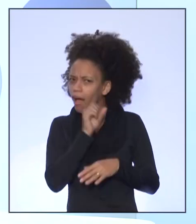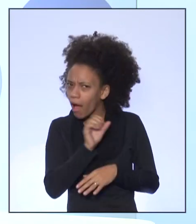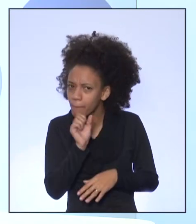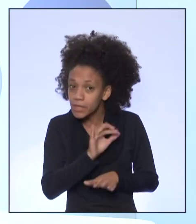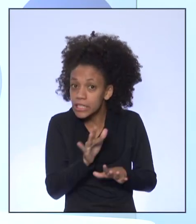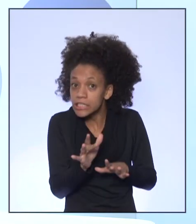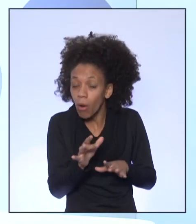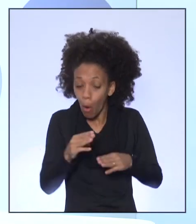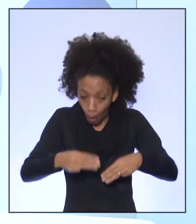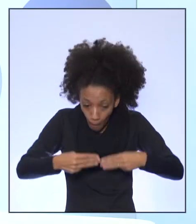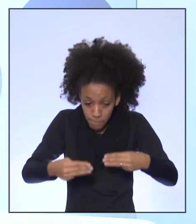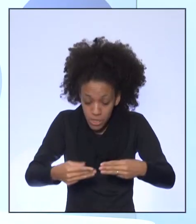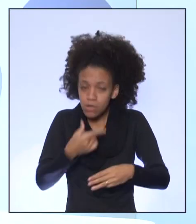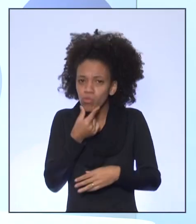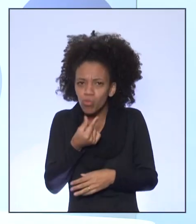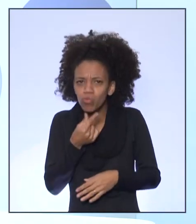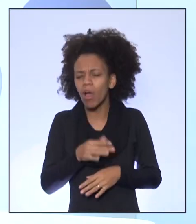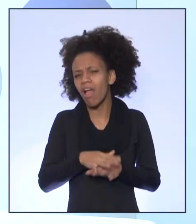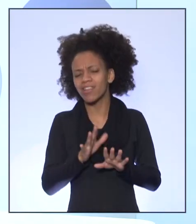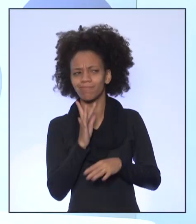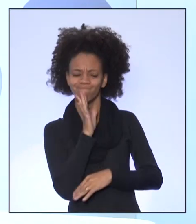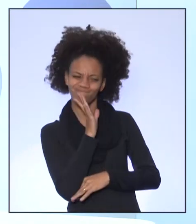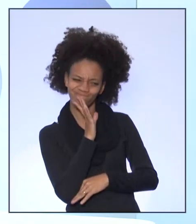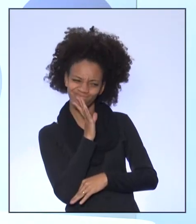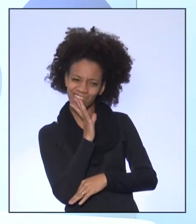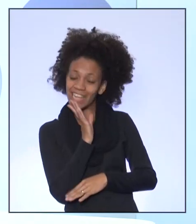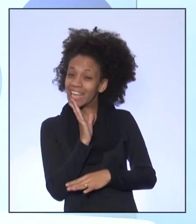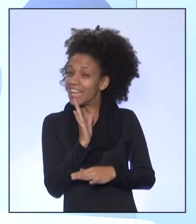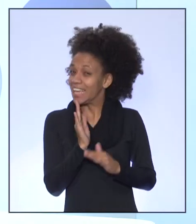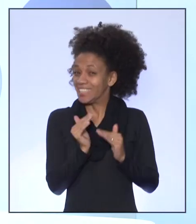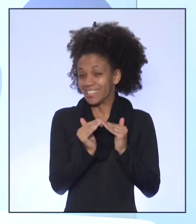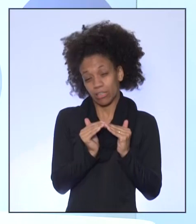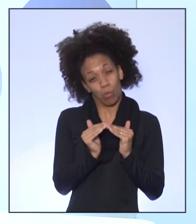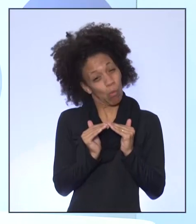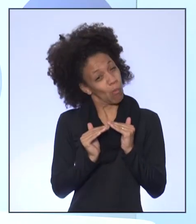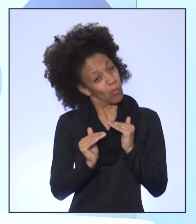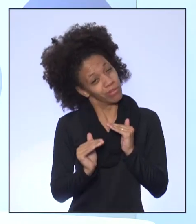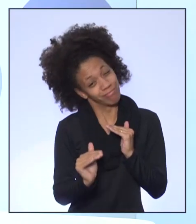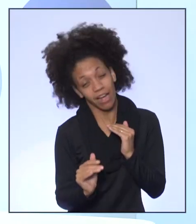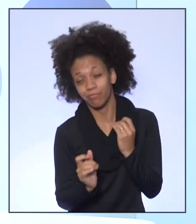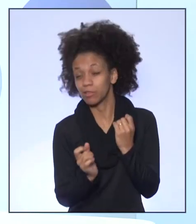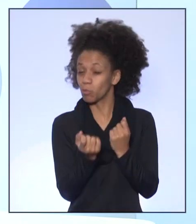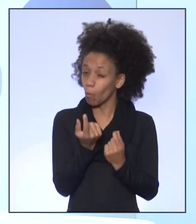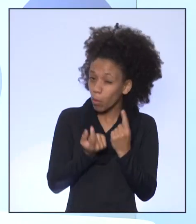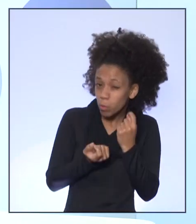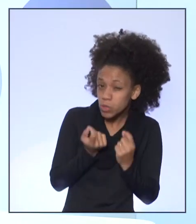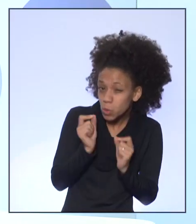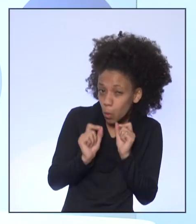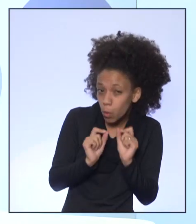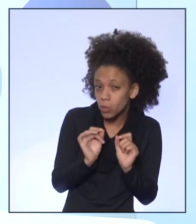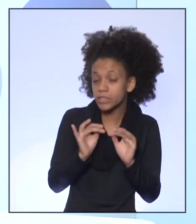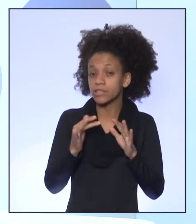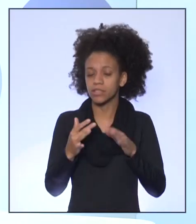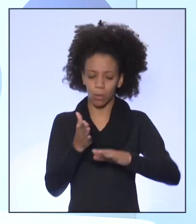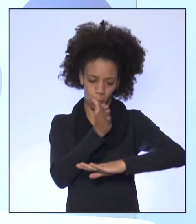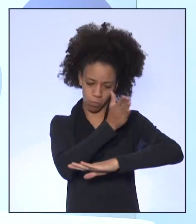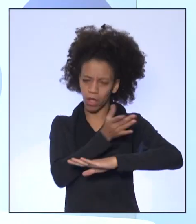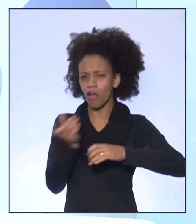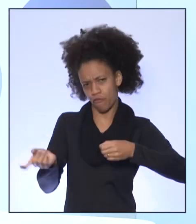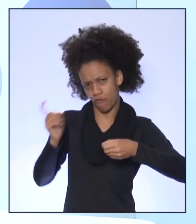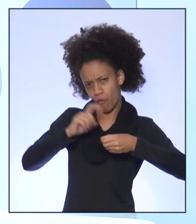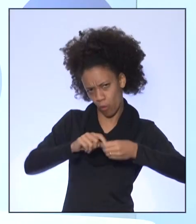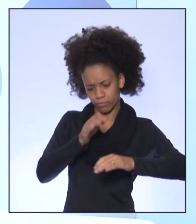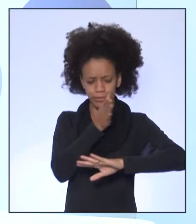ele acabou não sendo muito o que o rei Luís XVI queria aí do seu lado. Vou voltar na cronologia.